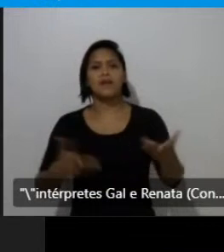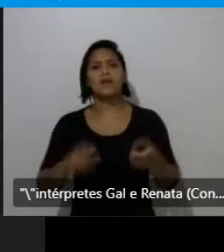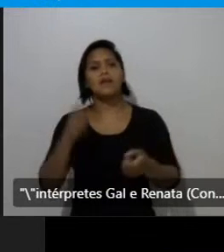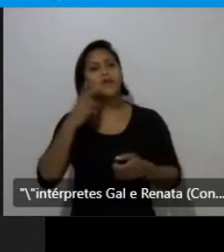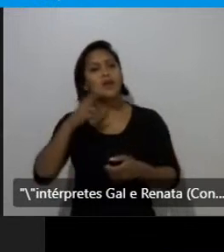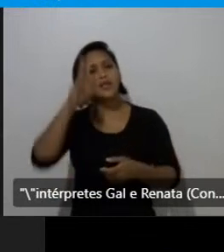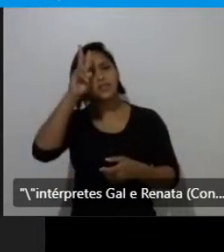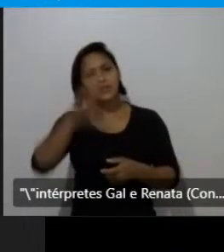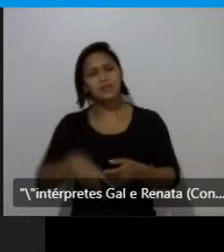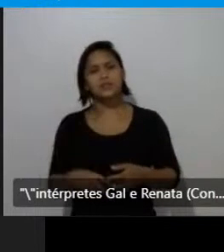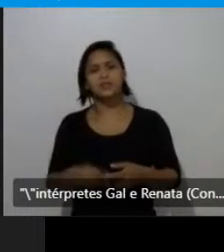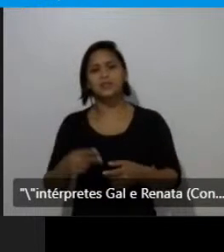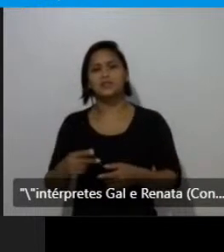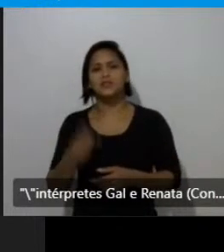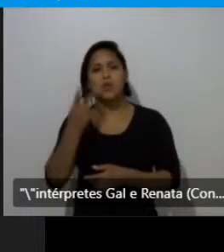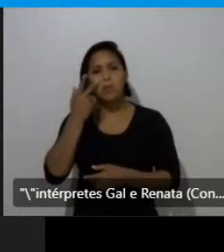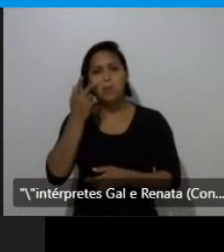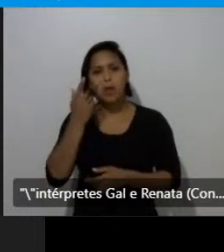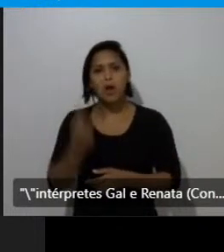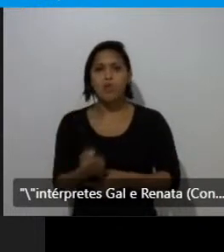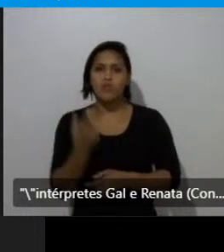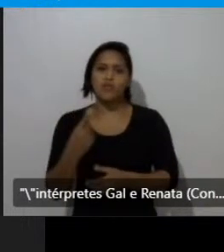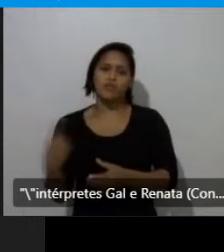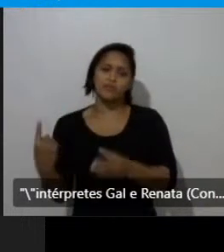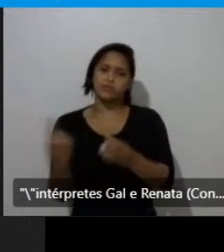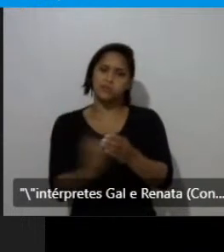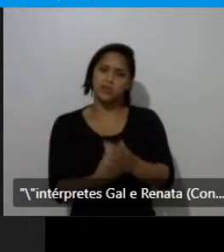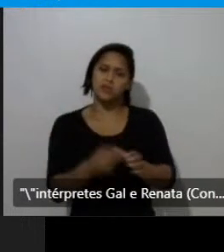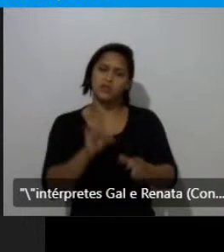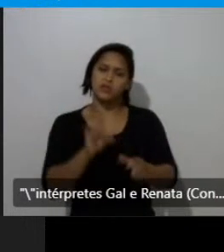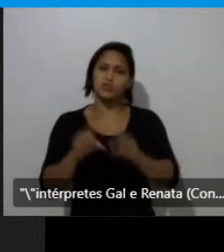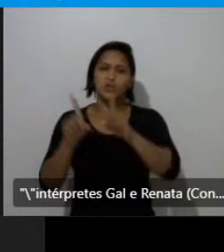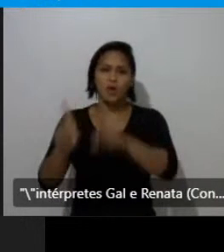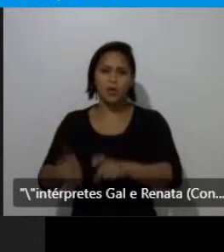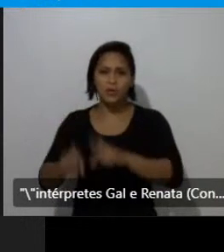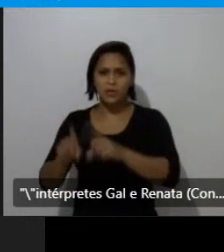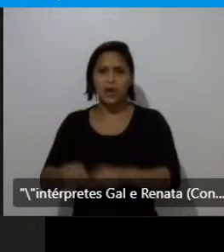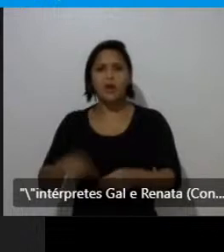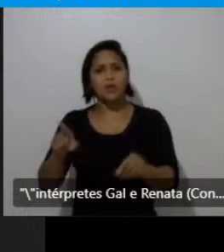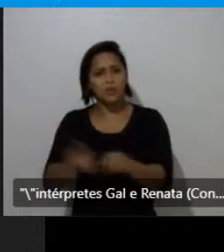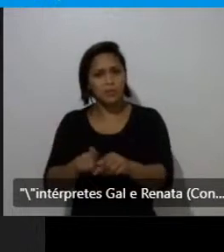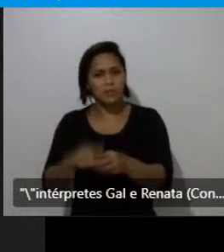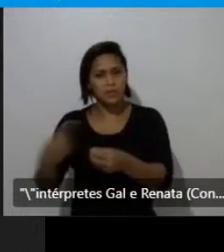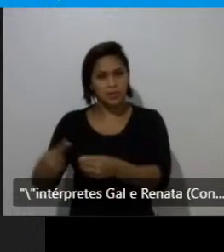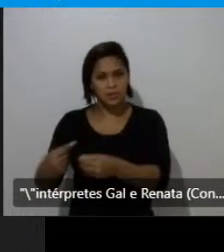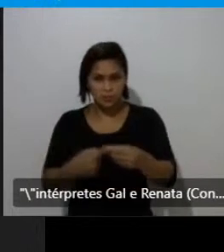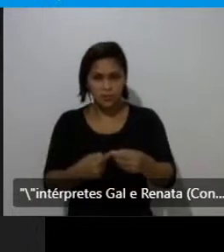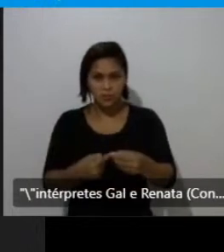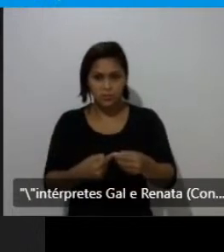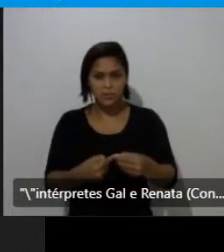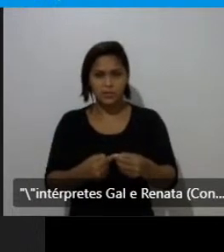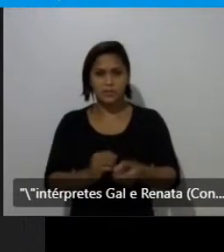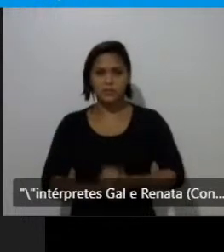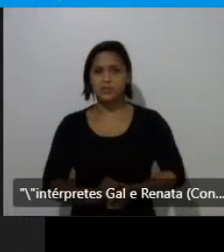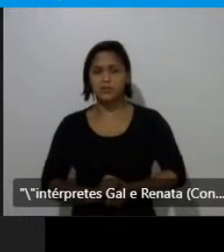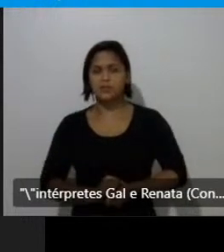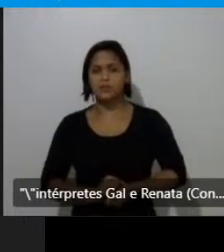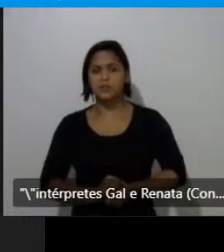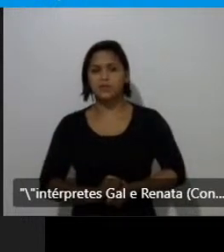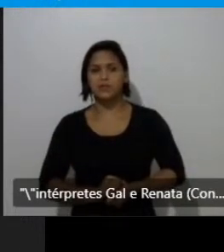uso comum também não são apenas territórios rurais, são territórios urbanos também, né? E